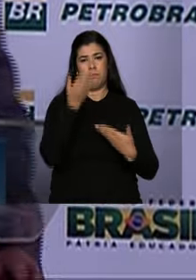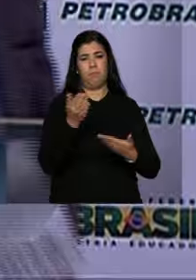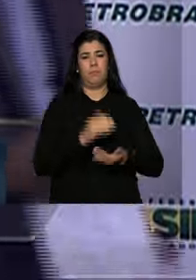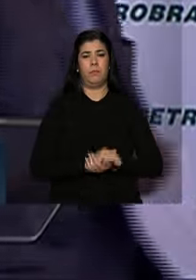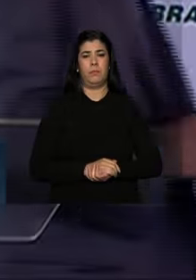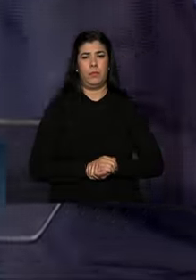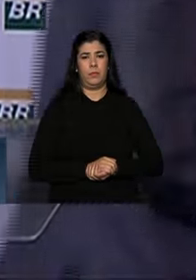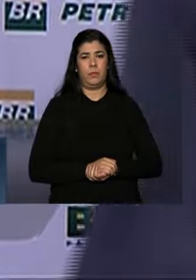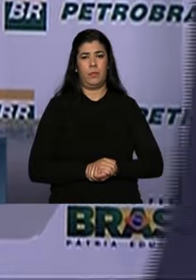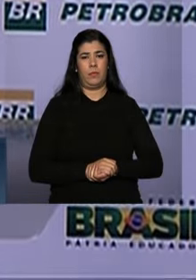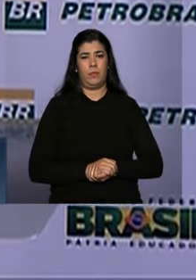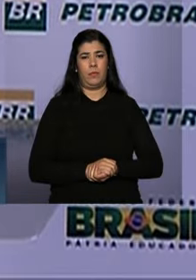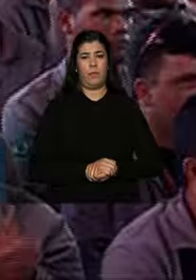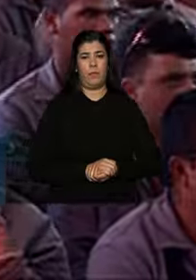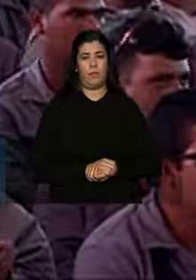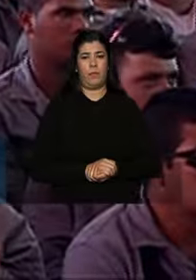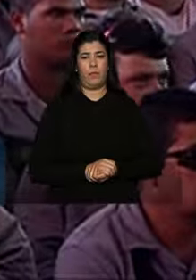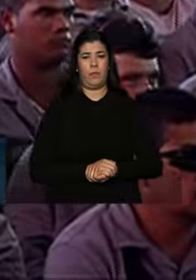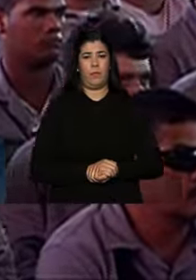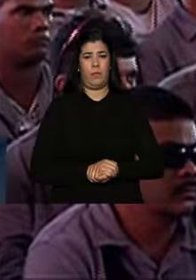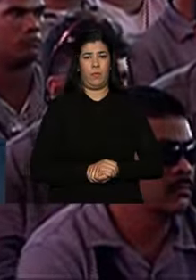obrigado.